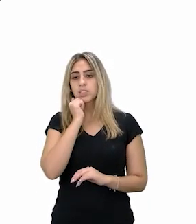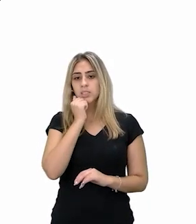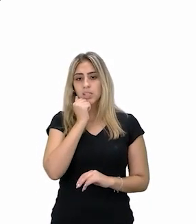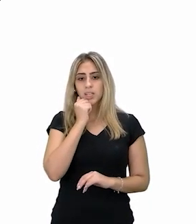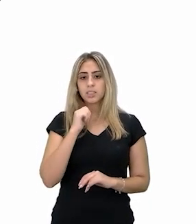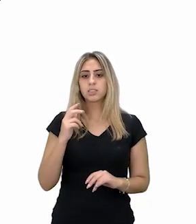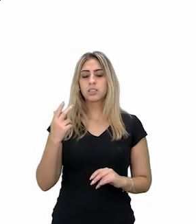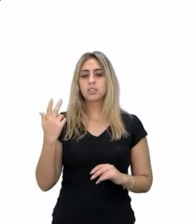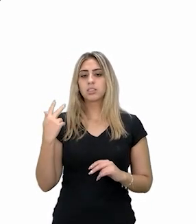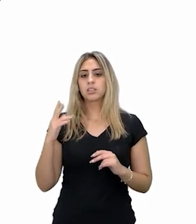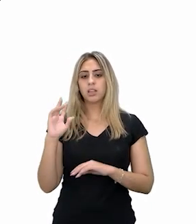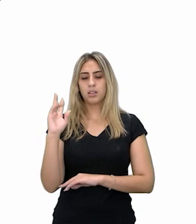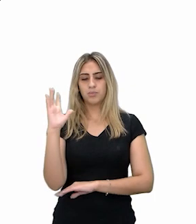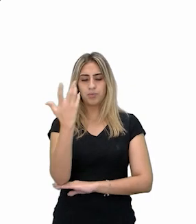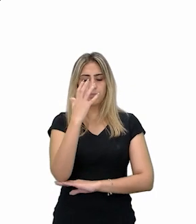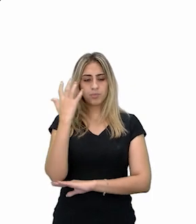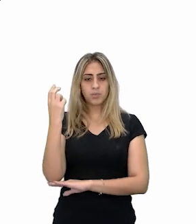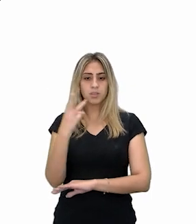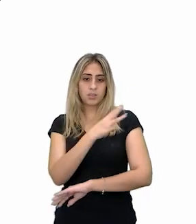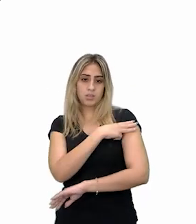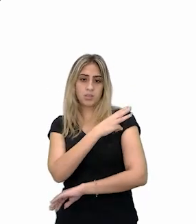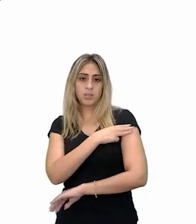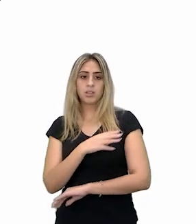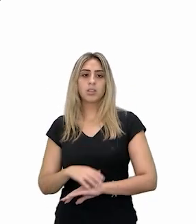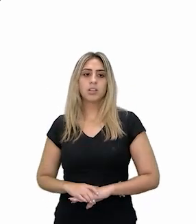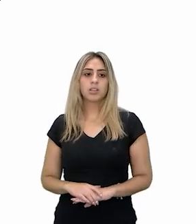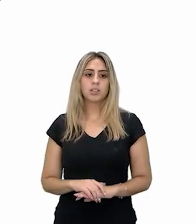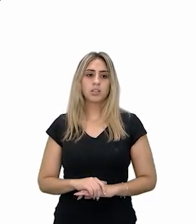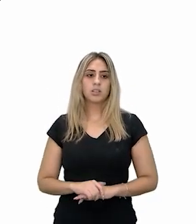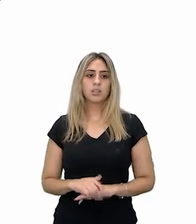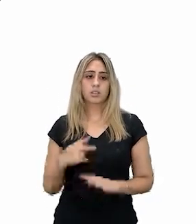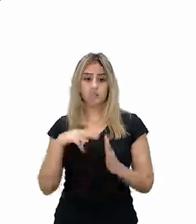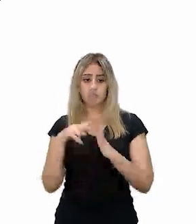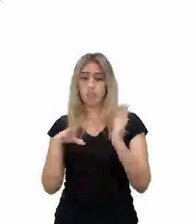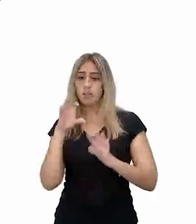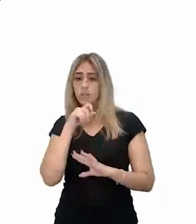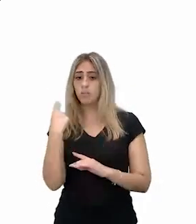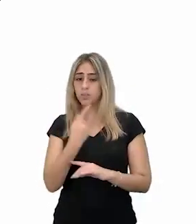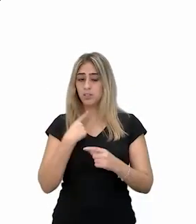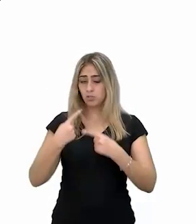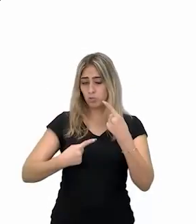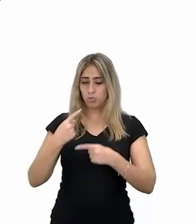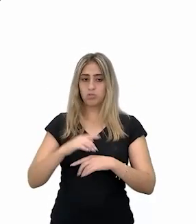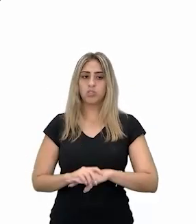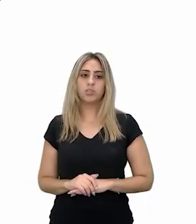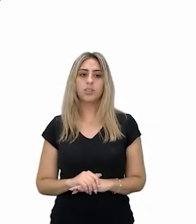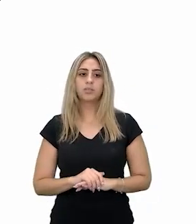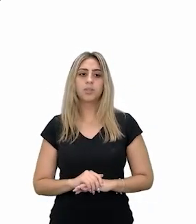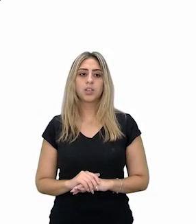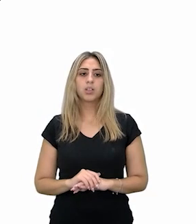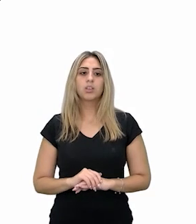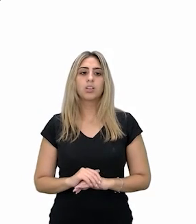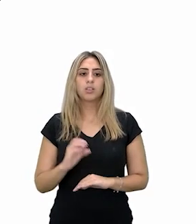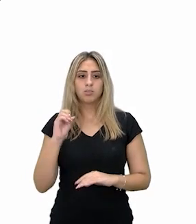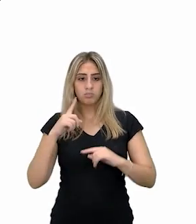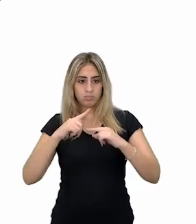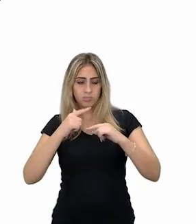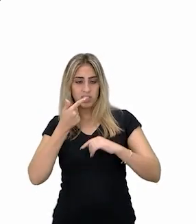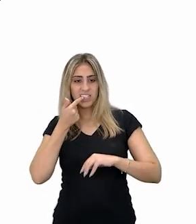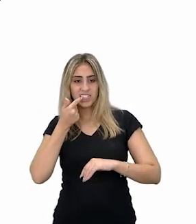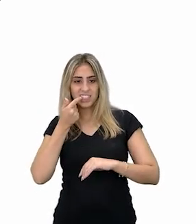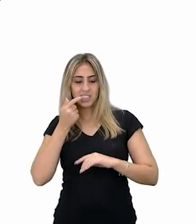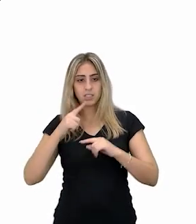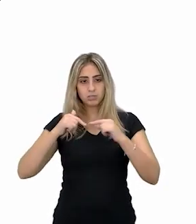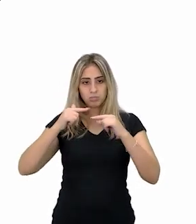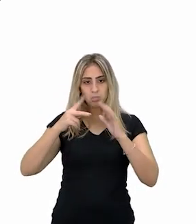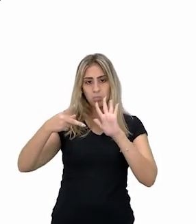para a 3ª série, tá? Vou lá ler rapidamente a questão para a gente discutir ela. O esmalte dos dentes é formado